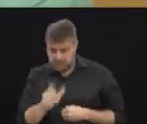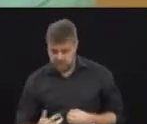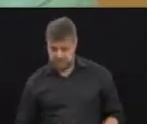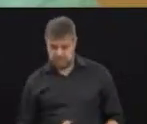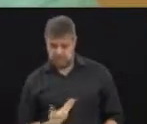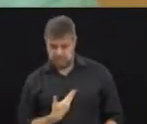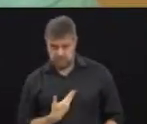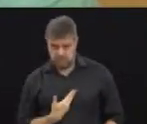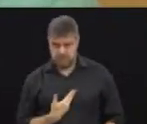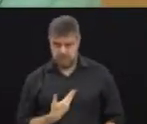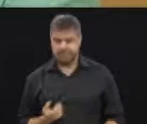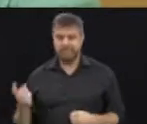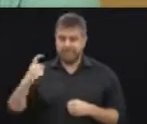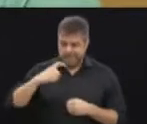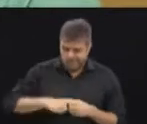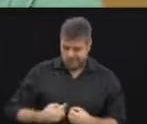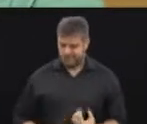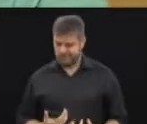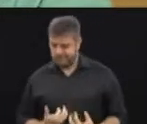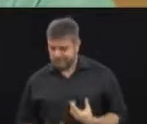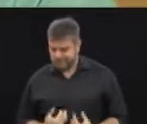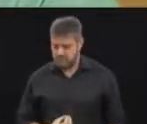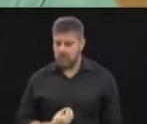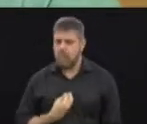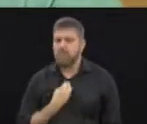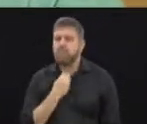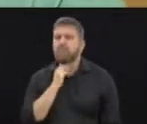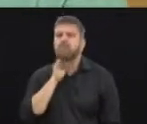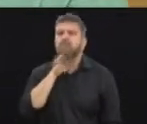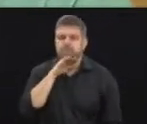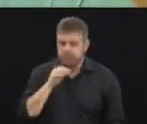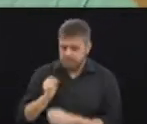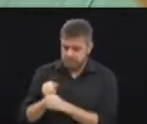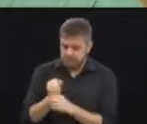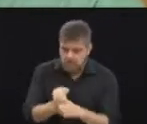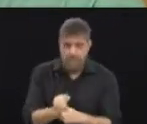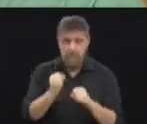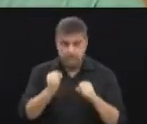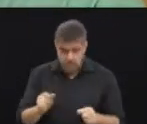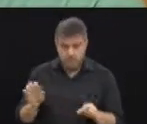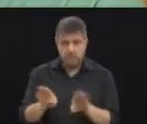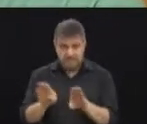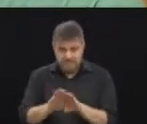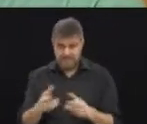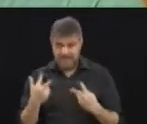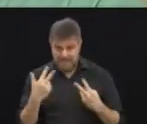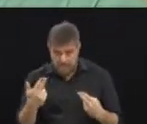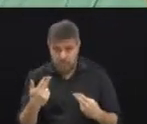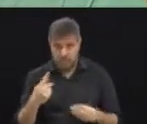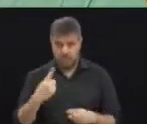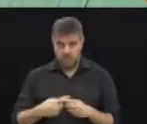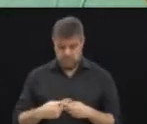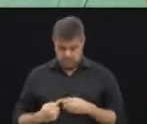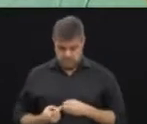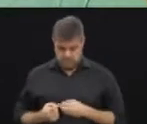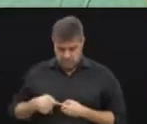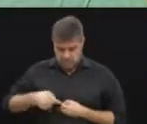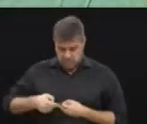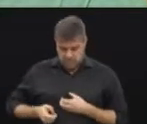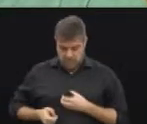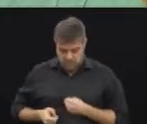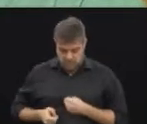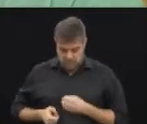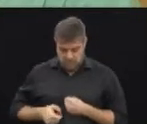cirurgia para o refluxo, mas voltaram a ter sintomas depois de alguns anos, você pode aplicar também, porque você vai aplicar